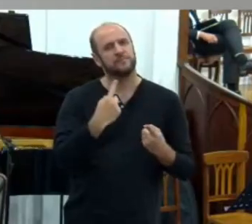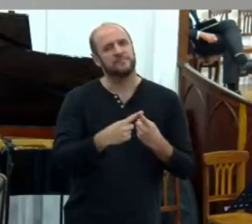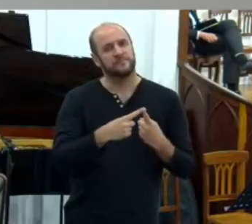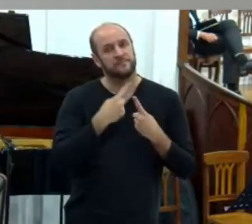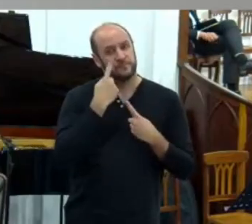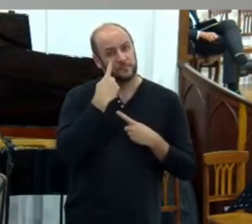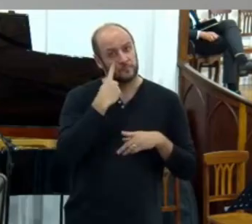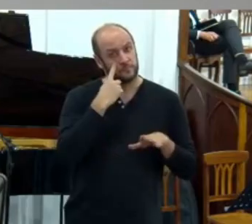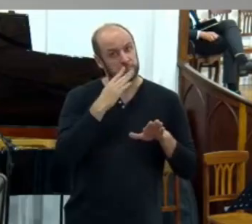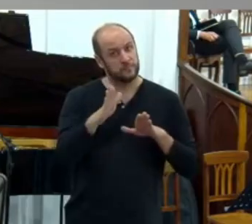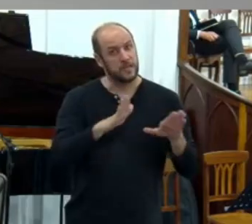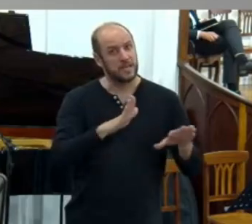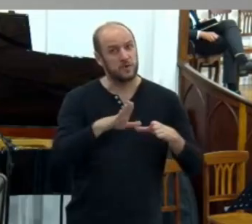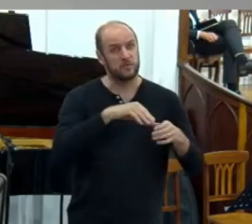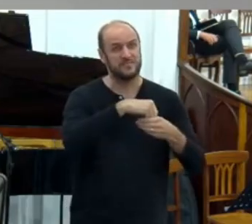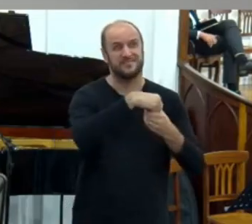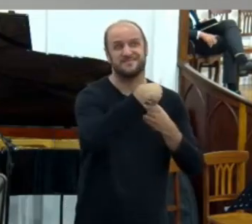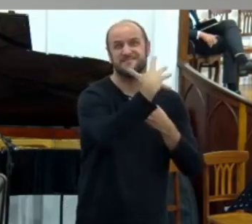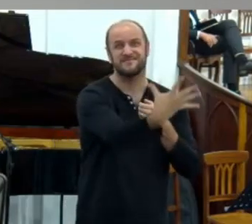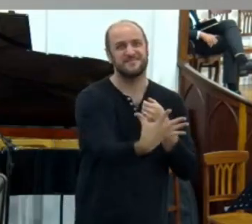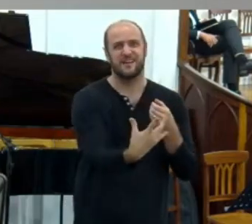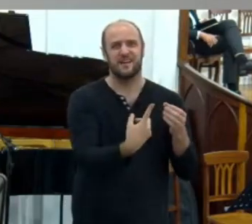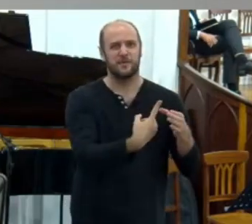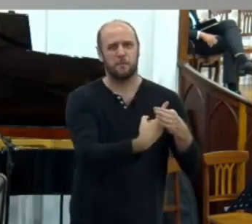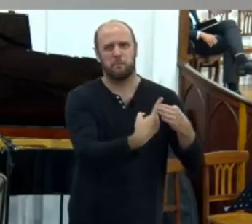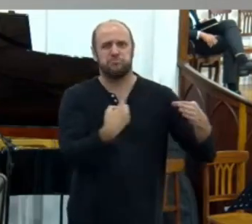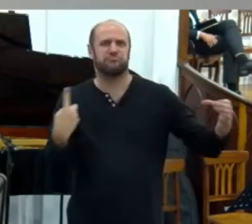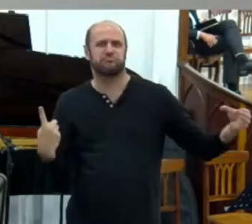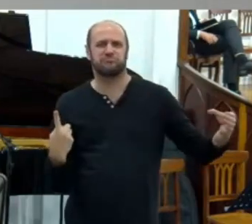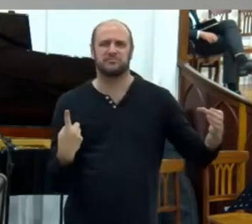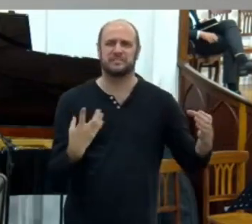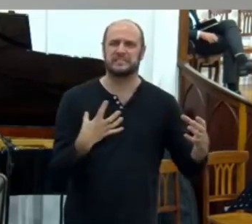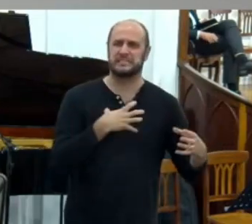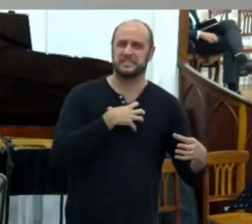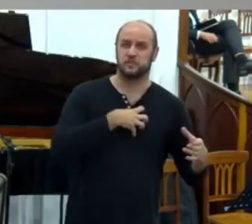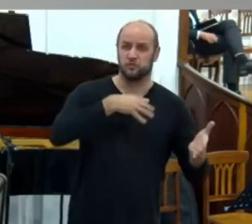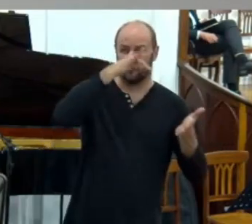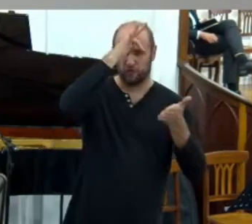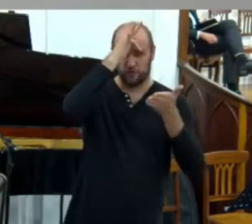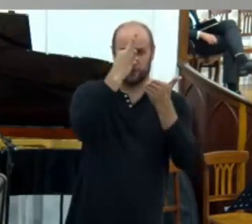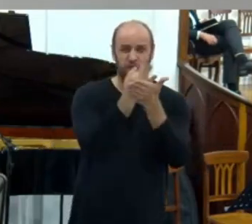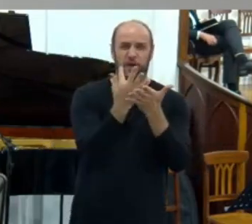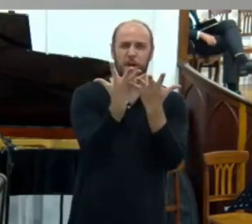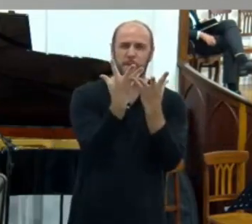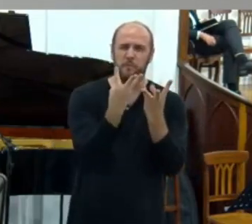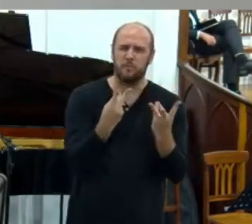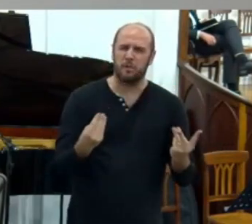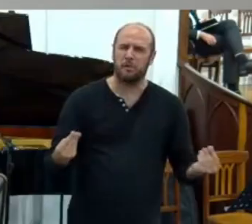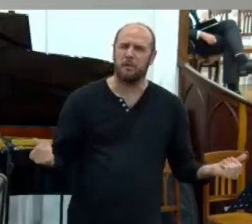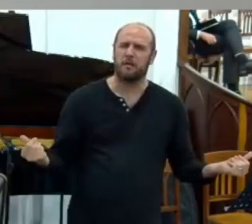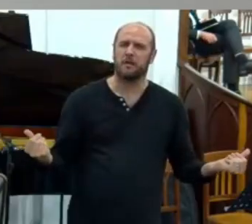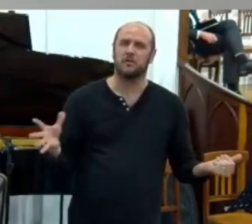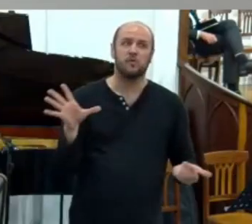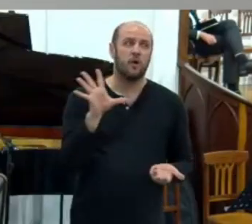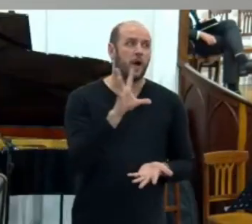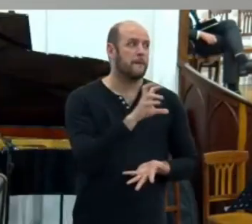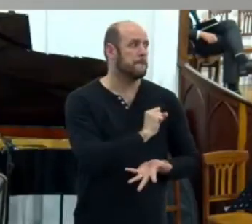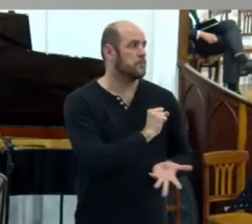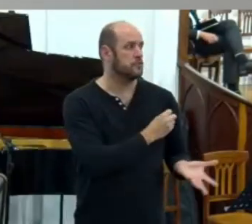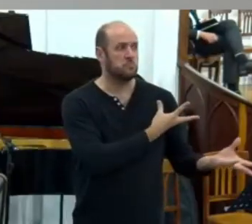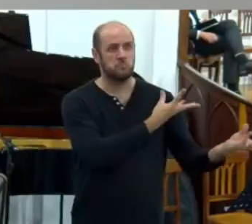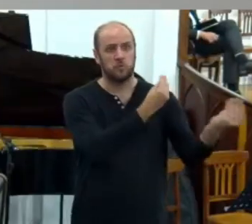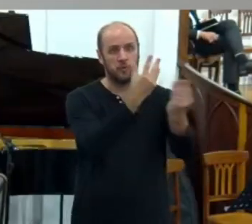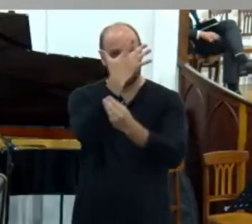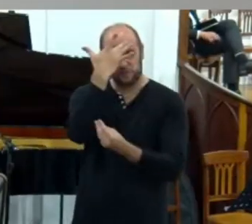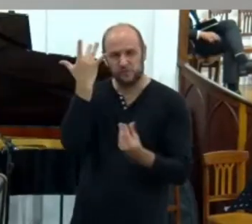da apostasia, ou do esfriamento da fé, ou do amor de